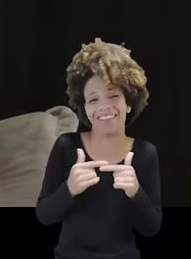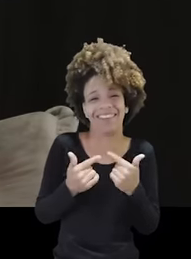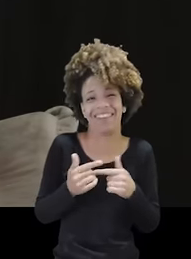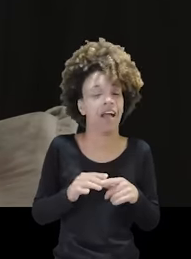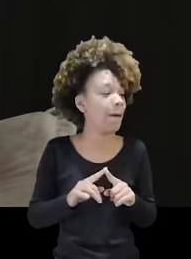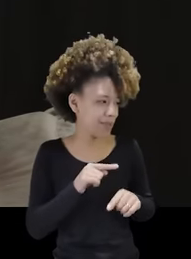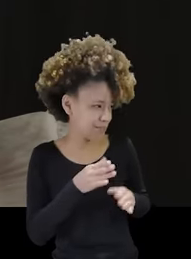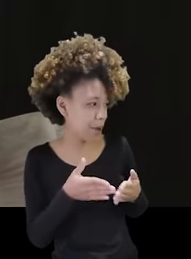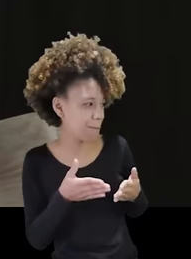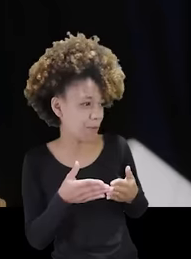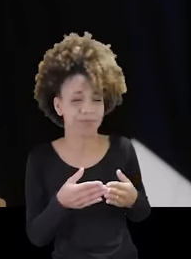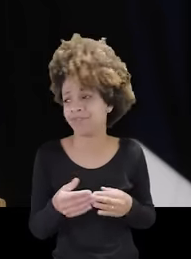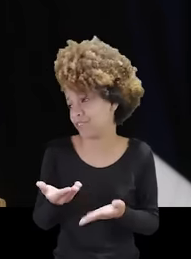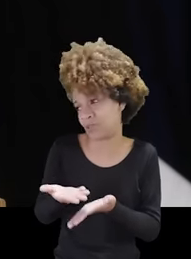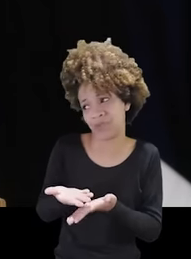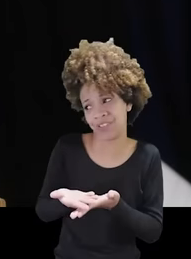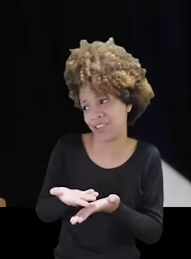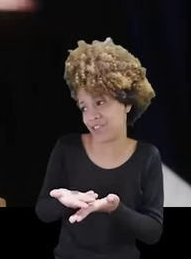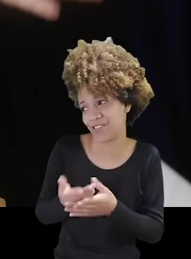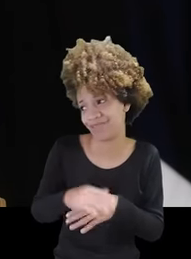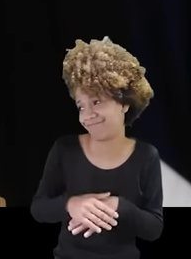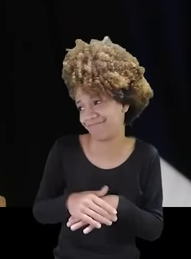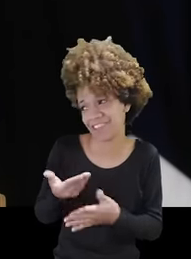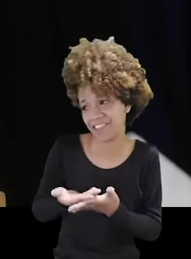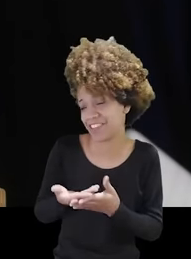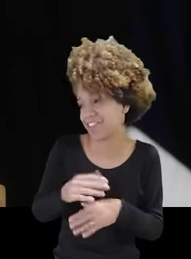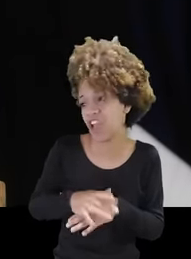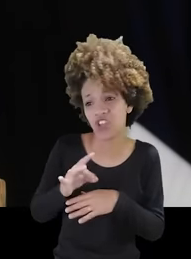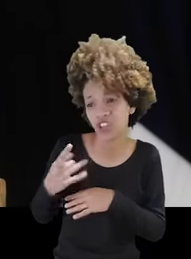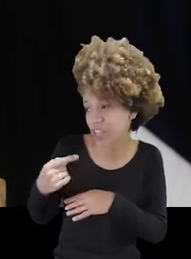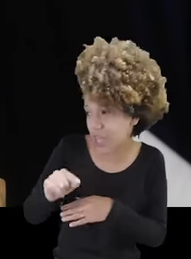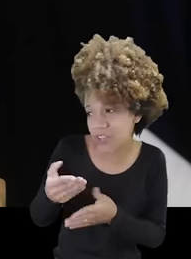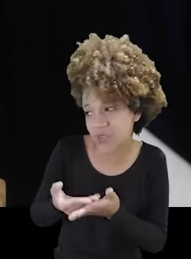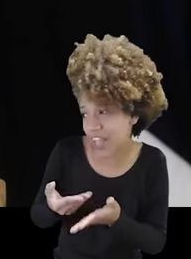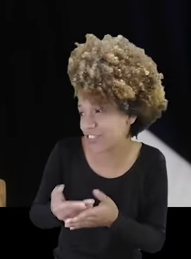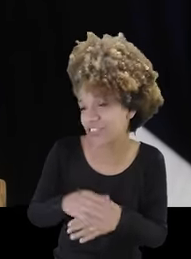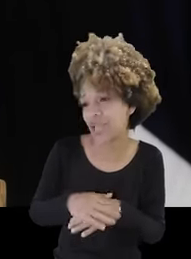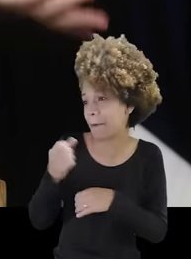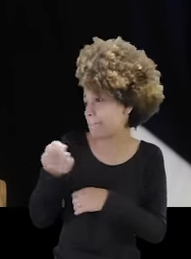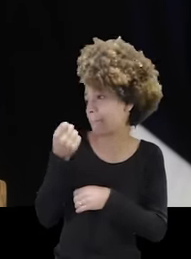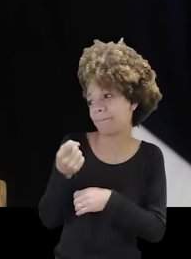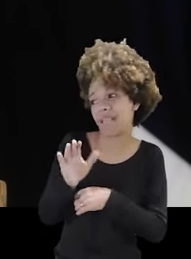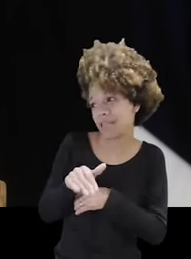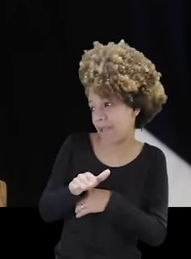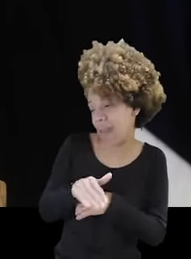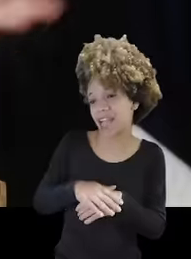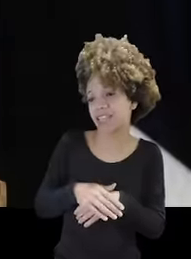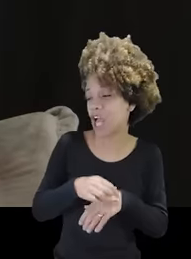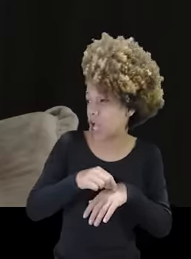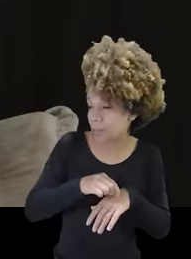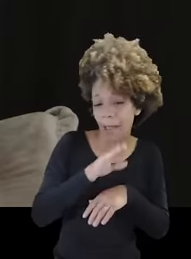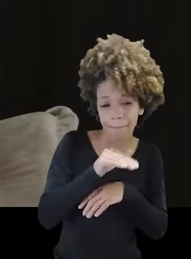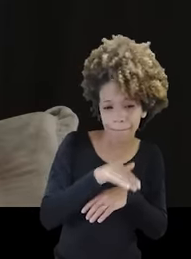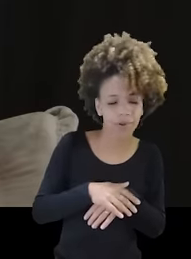você era pobre lá de estudante é beber cerveja barata e comer